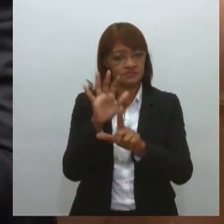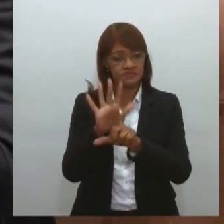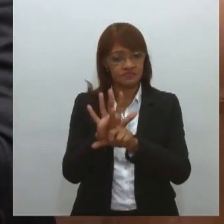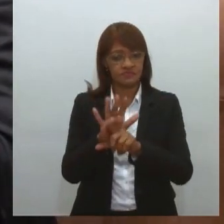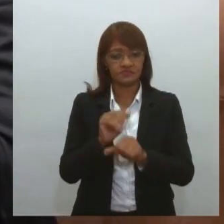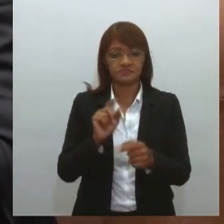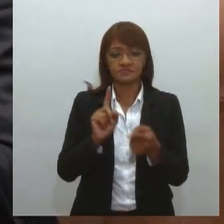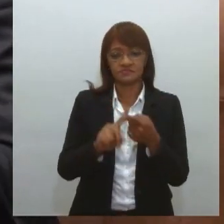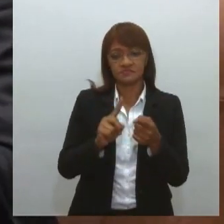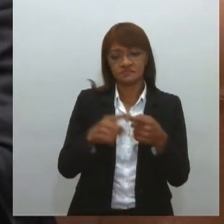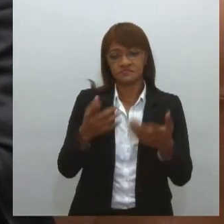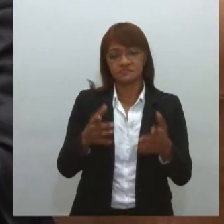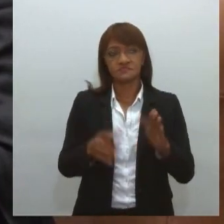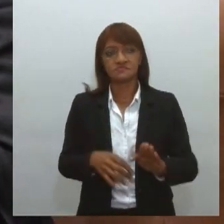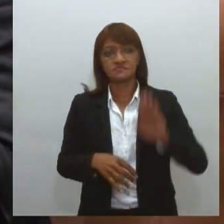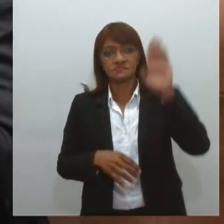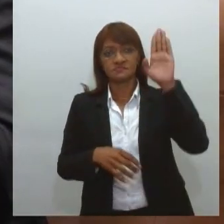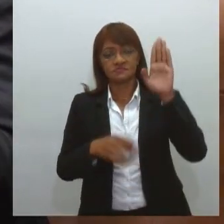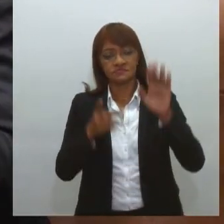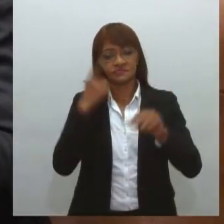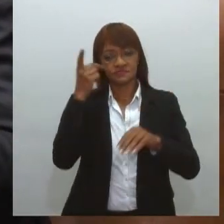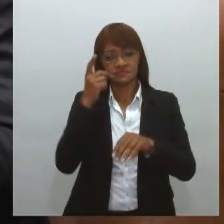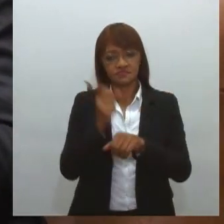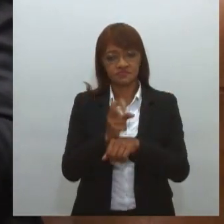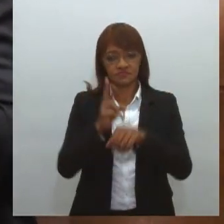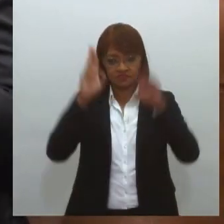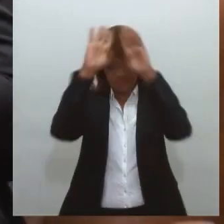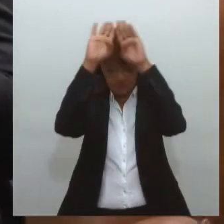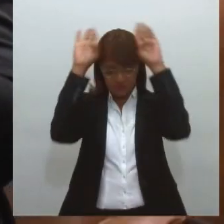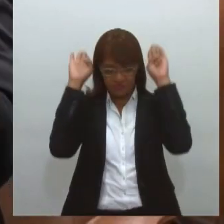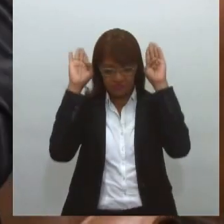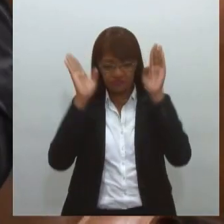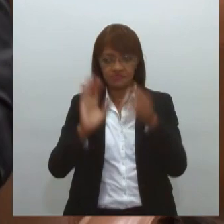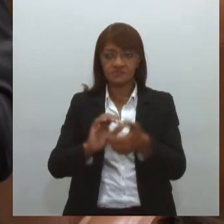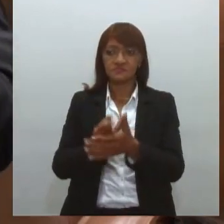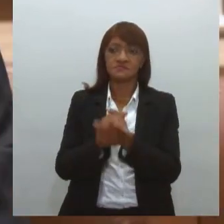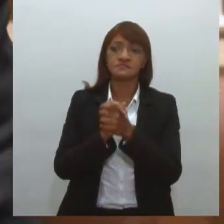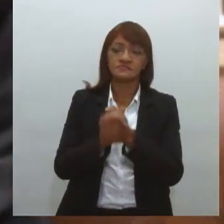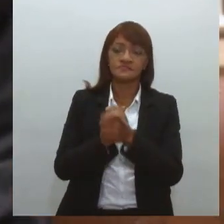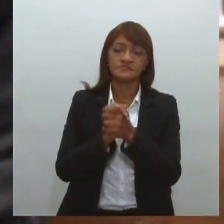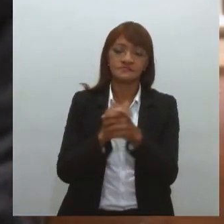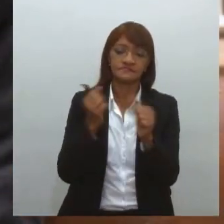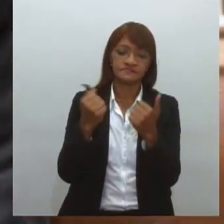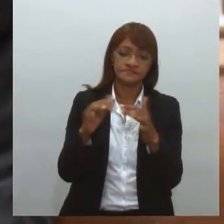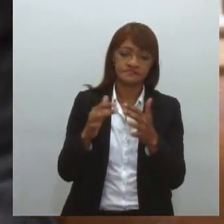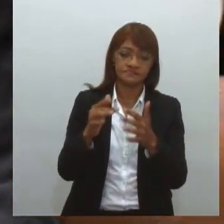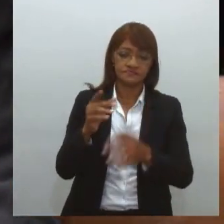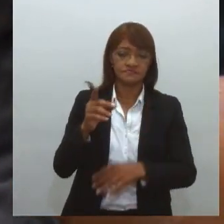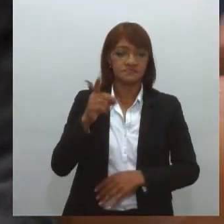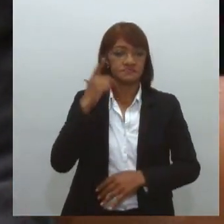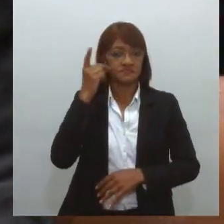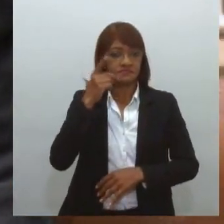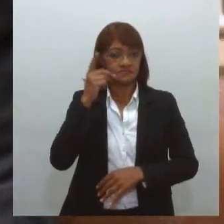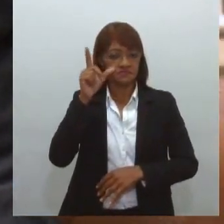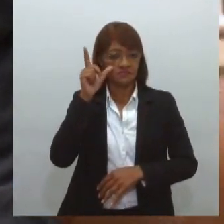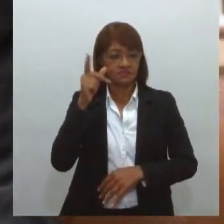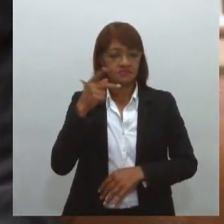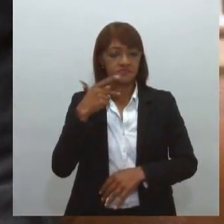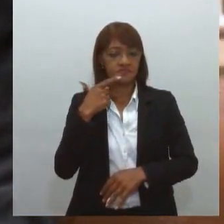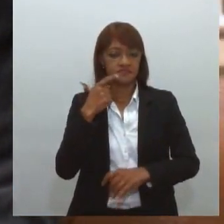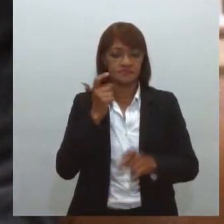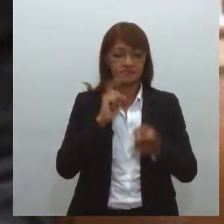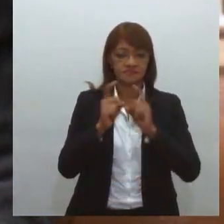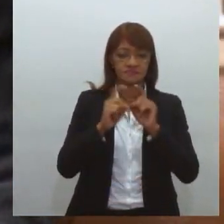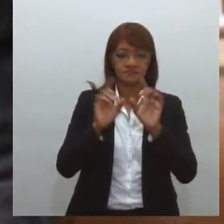de ordem, o deputado estadual Dr. Samuel Carvalho parabenizou o deputado Luciano Pimentel pela iniciativa da sessão especial.